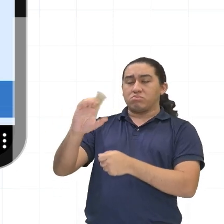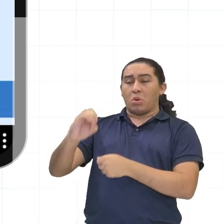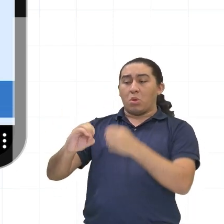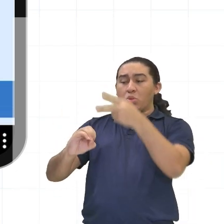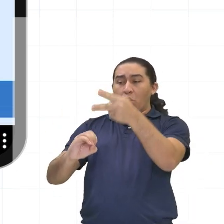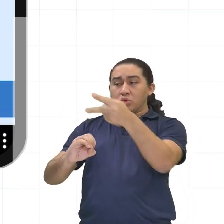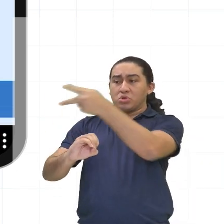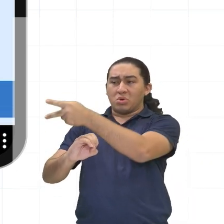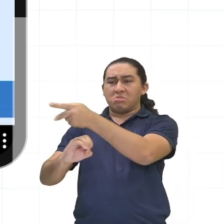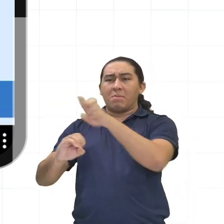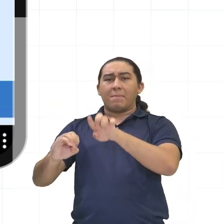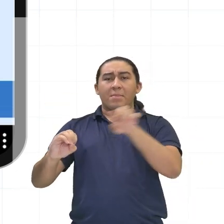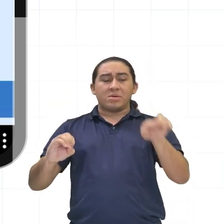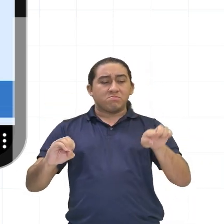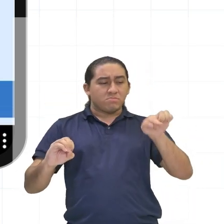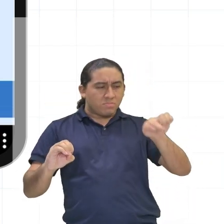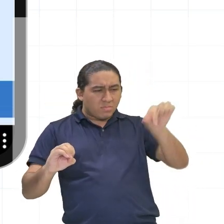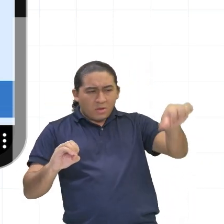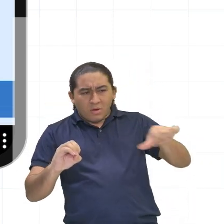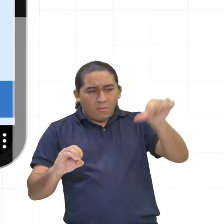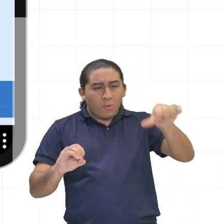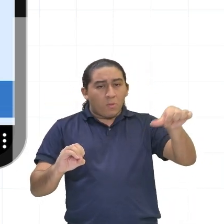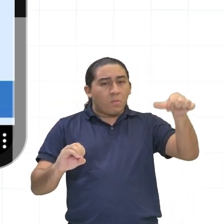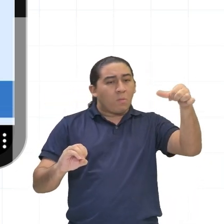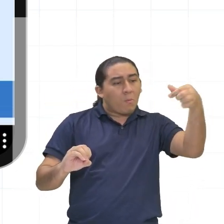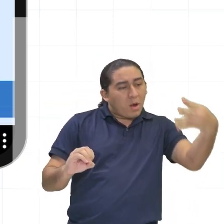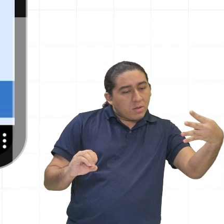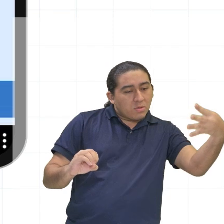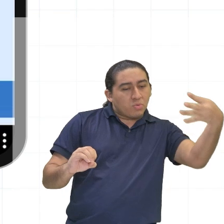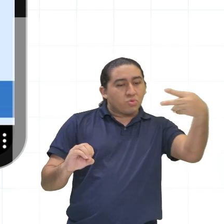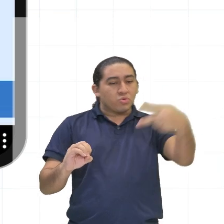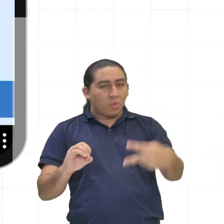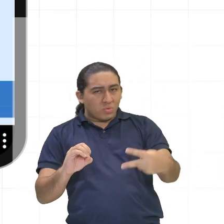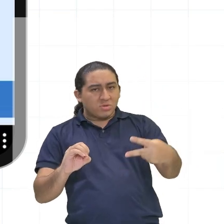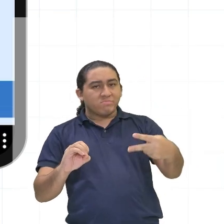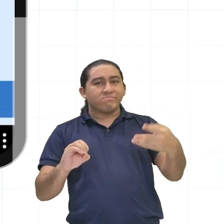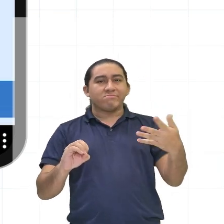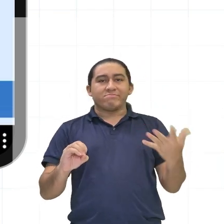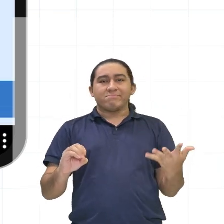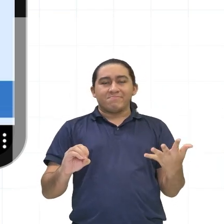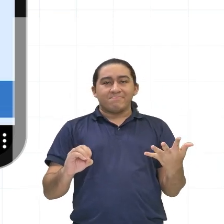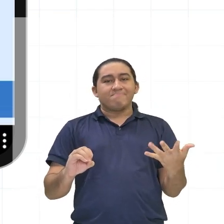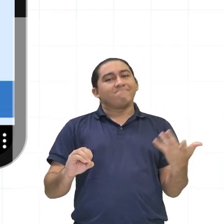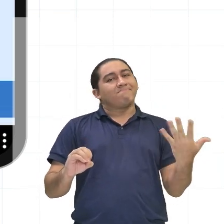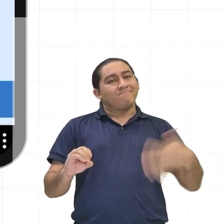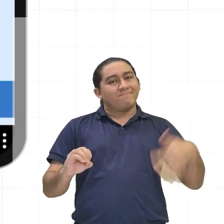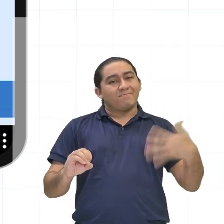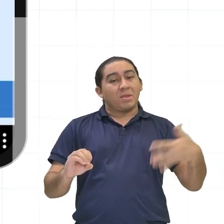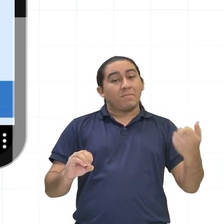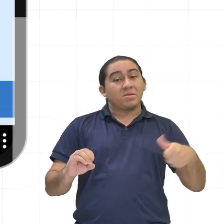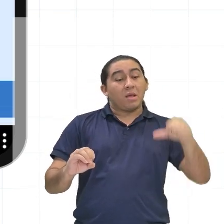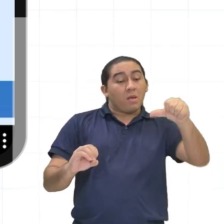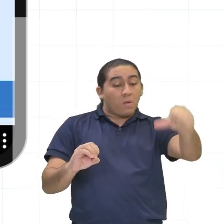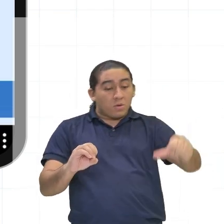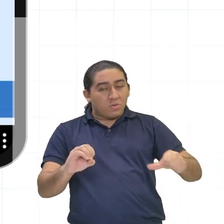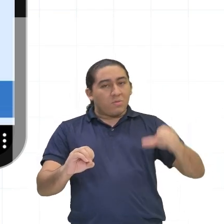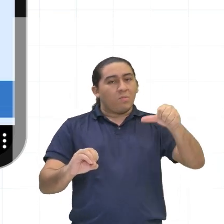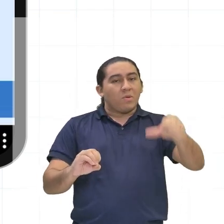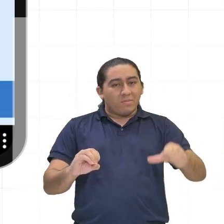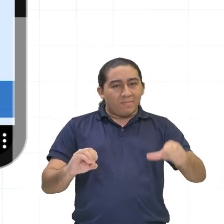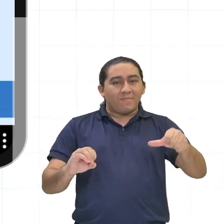hidrogênio ali agora tem 4. E do outro lado, tem 2. Então, vamos lá do outro lado e corrigir